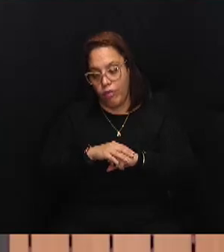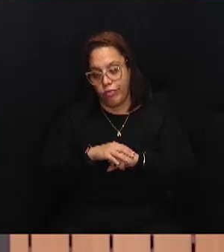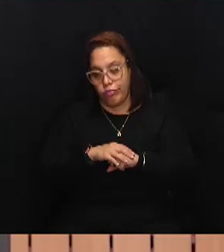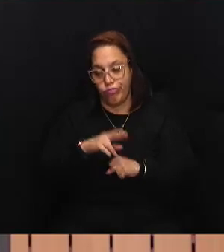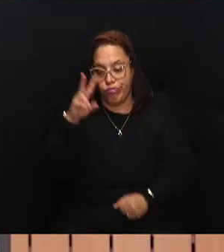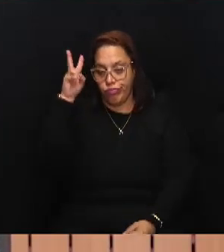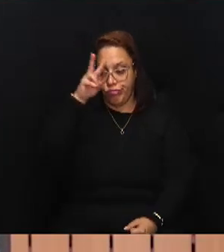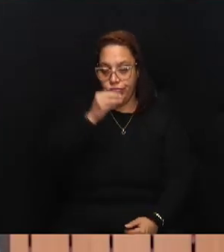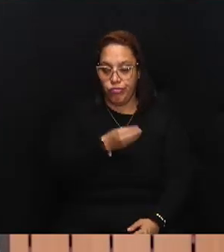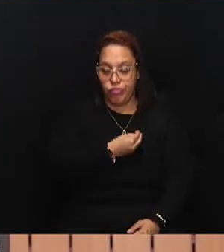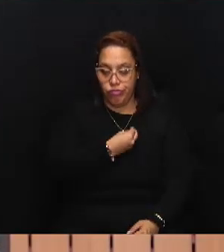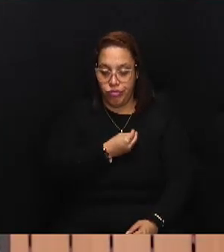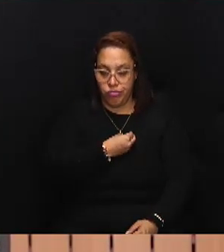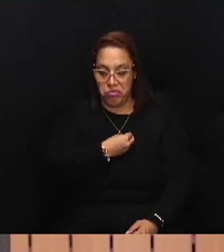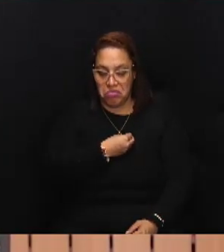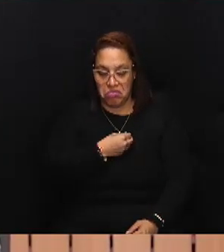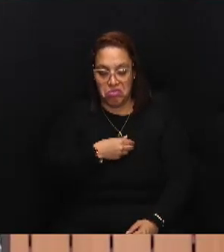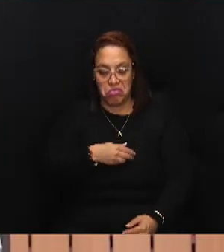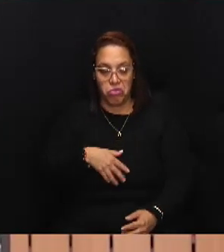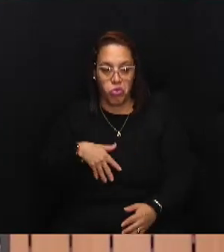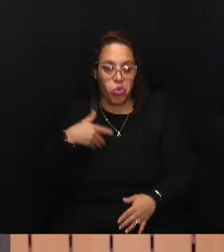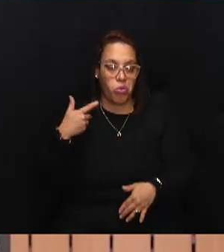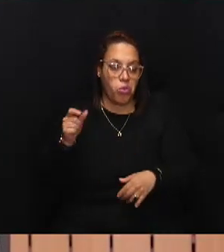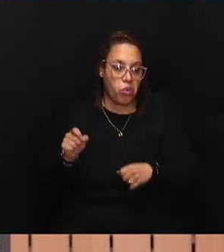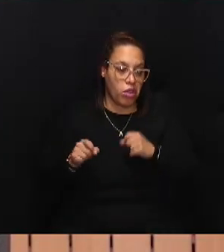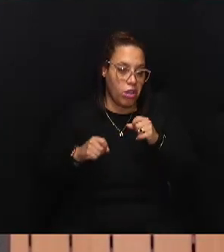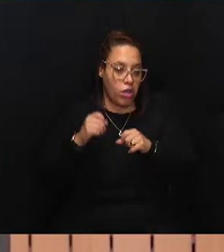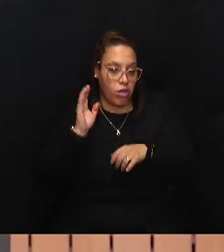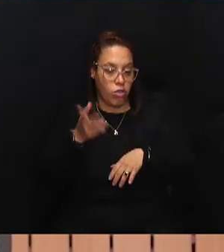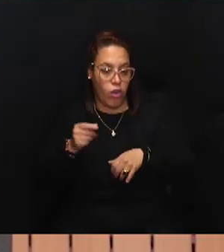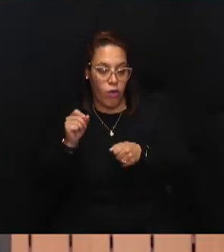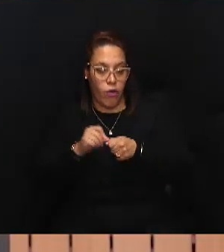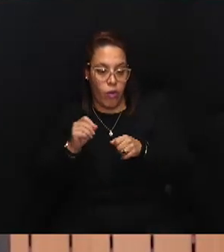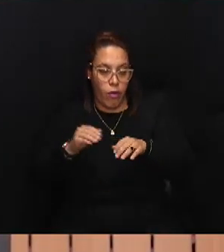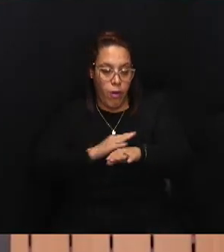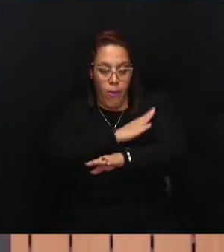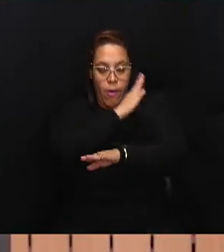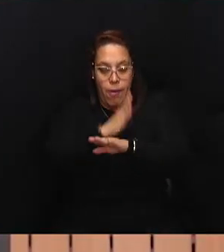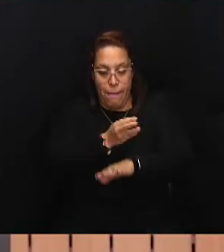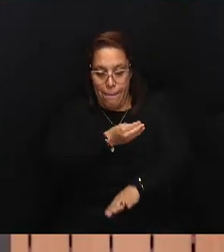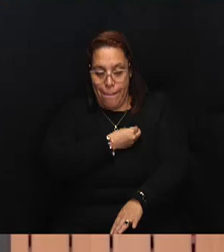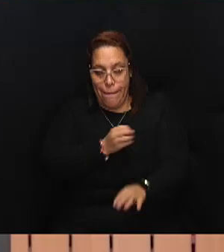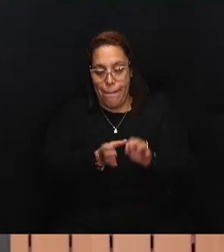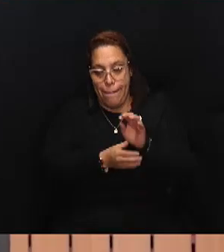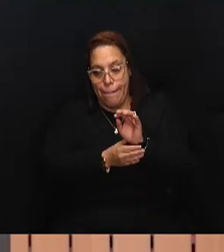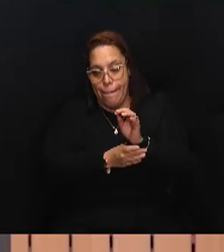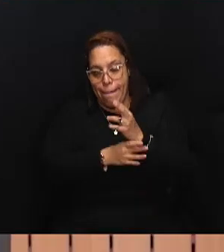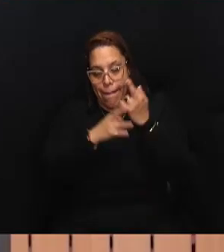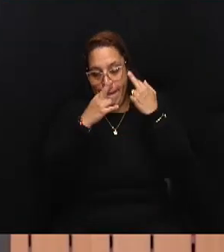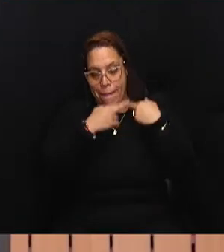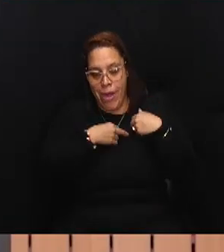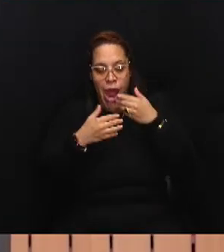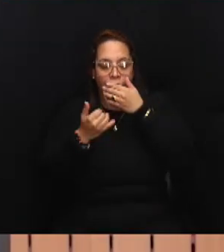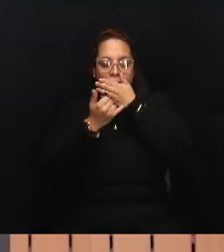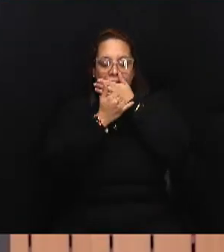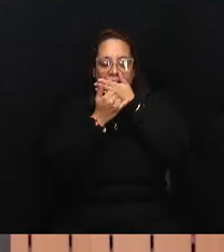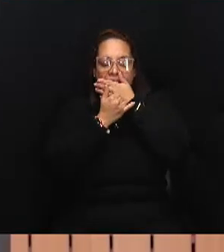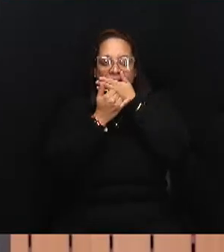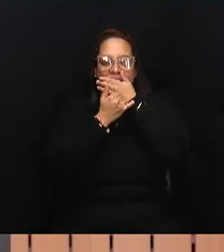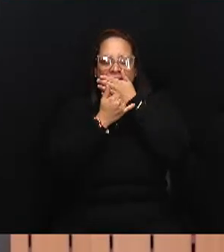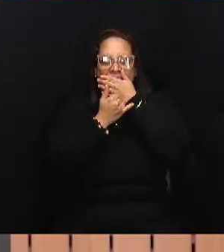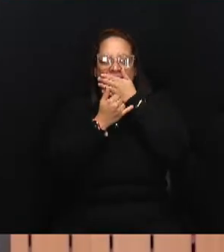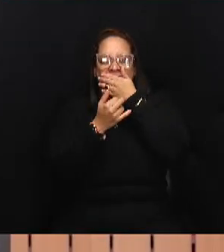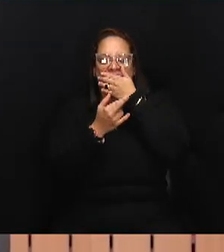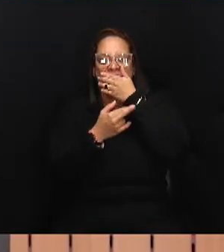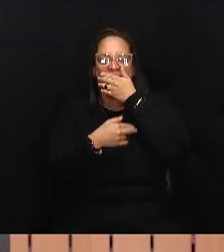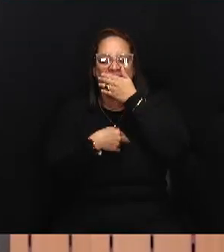de vida, da caminhada dele ali, né? E aí é isso que a gente precisa fazer, é o respeito. E, dentro desse respeito, ir